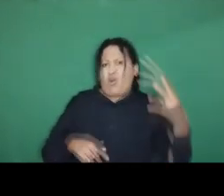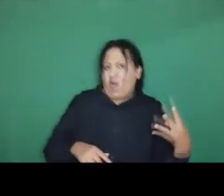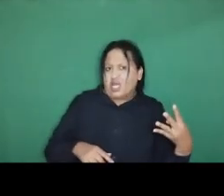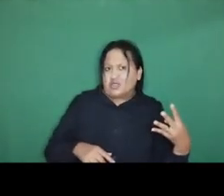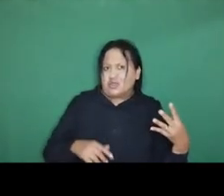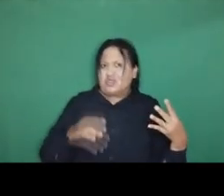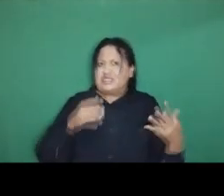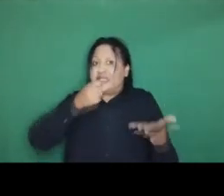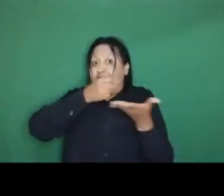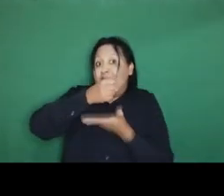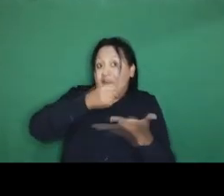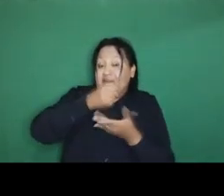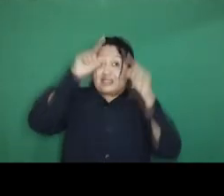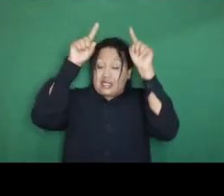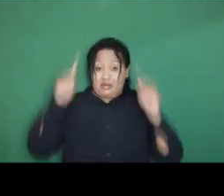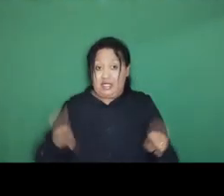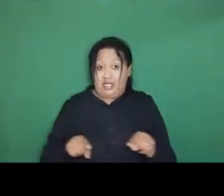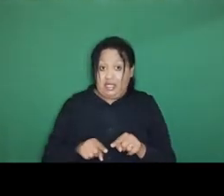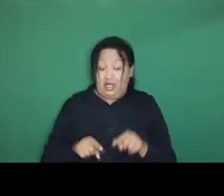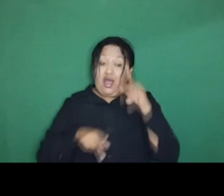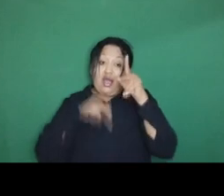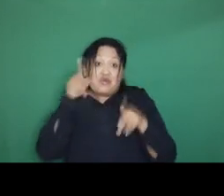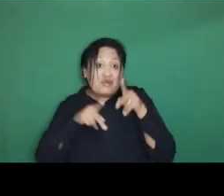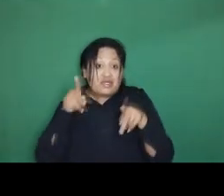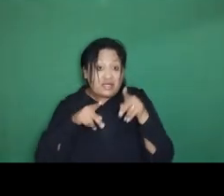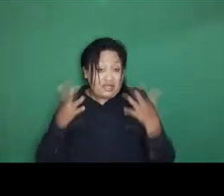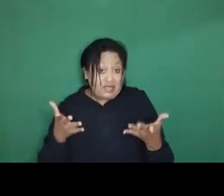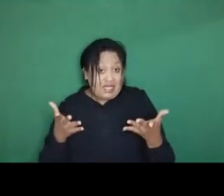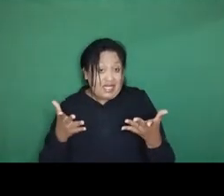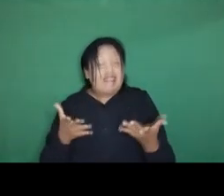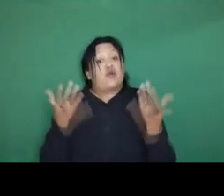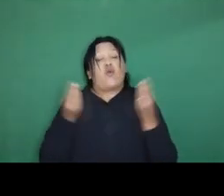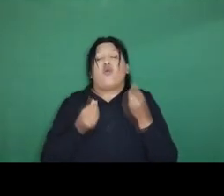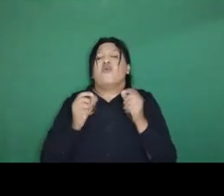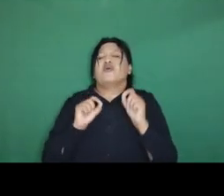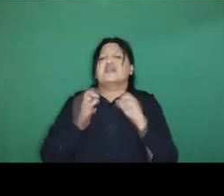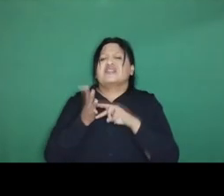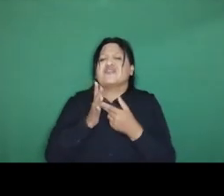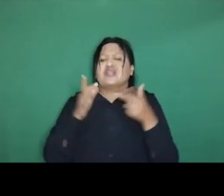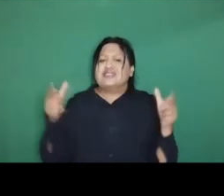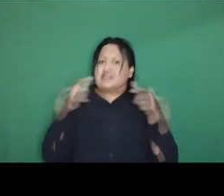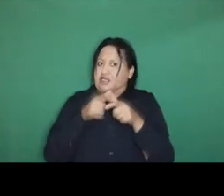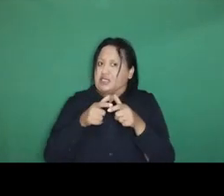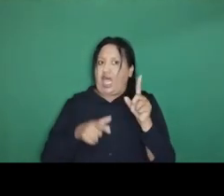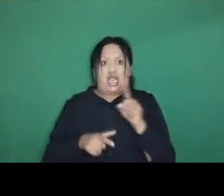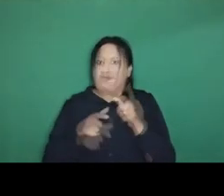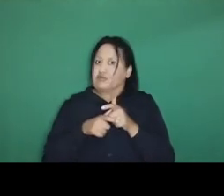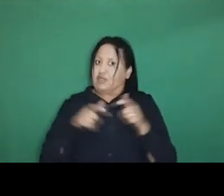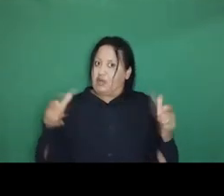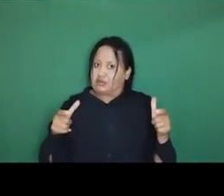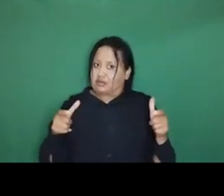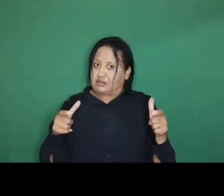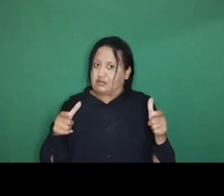na base mesmo aqui da pirâmide uma população com tendência de redução e não de aumento